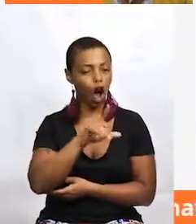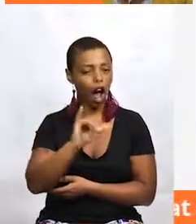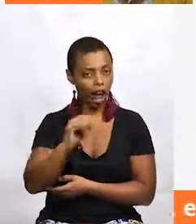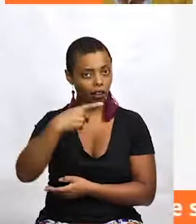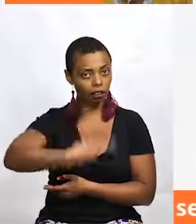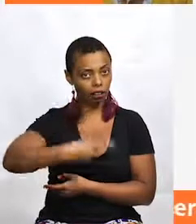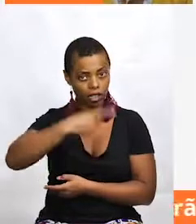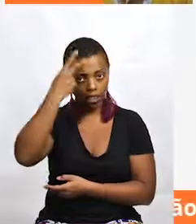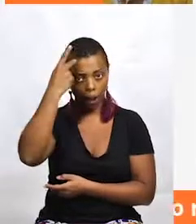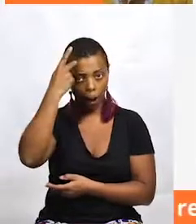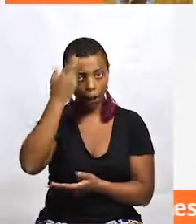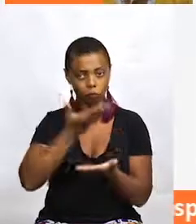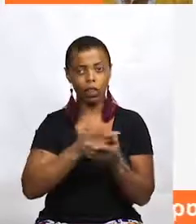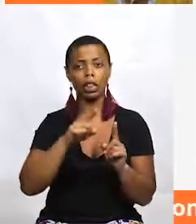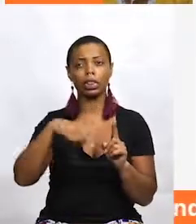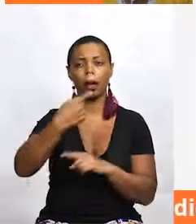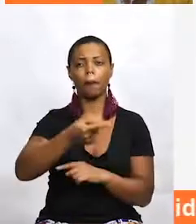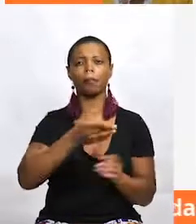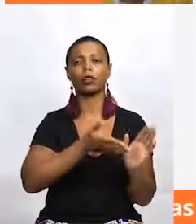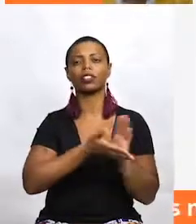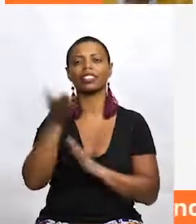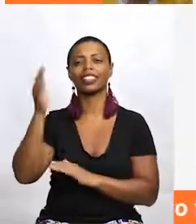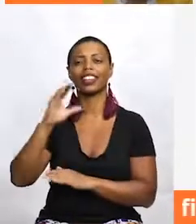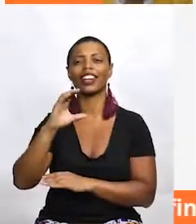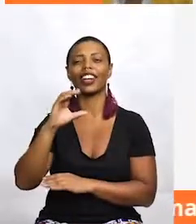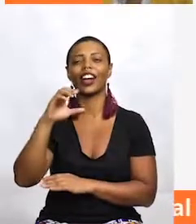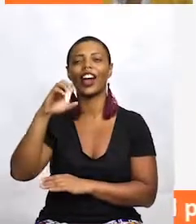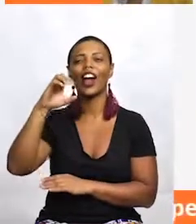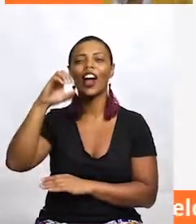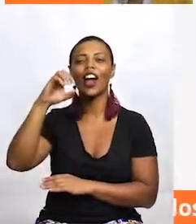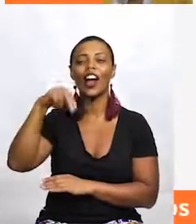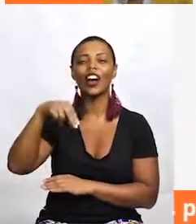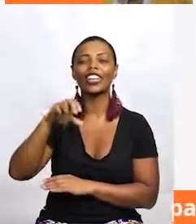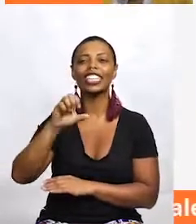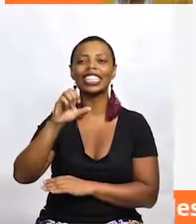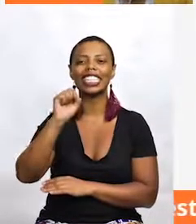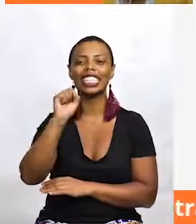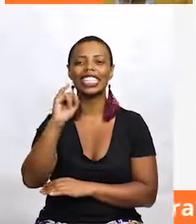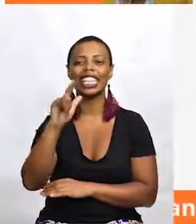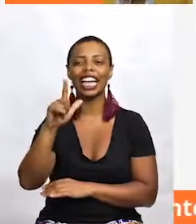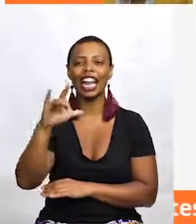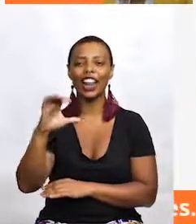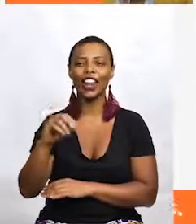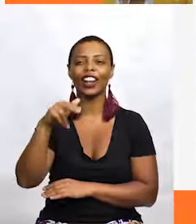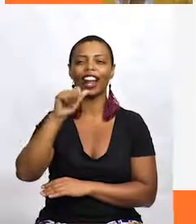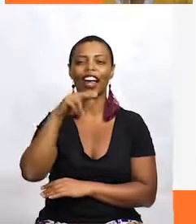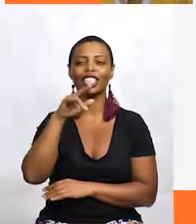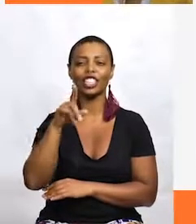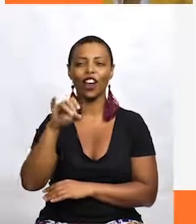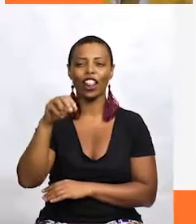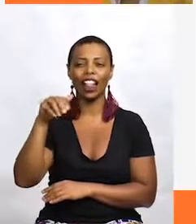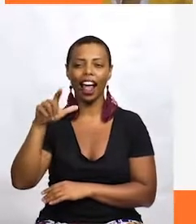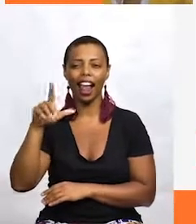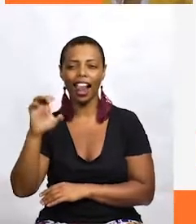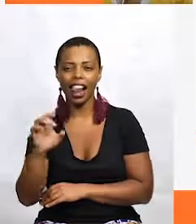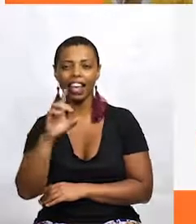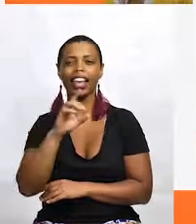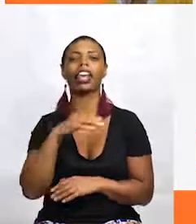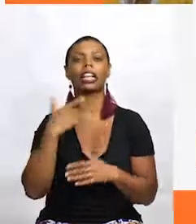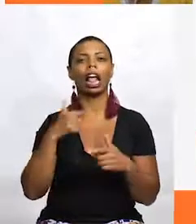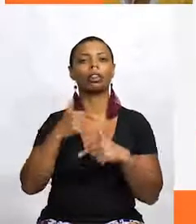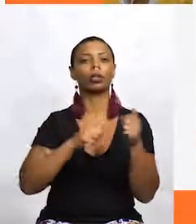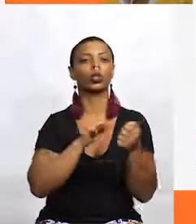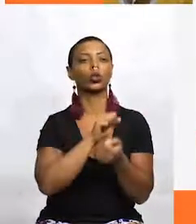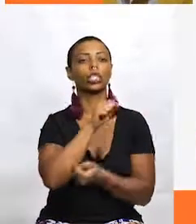para o Conselho Nacional de Ricerca trabalhar com o Sandro Somi. Então, eu já cheguei lá